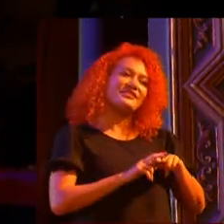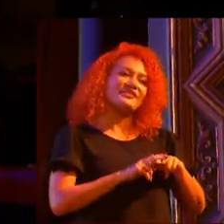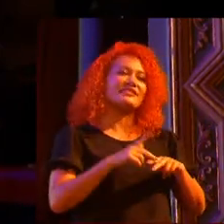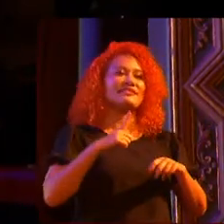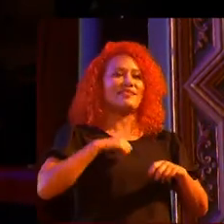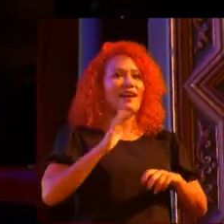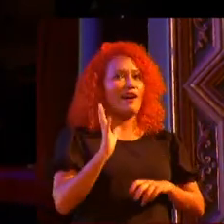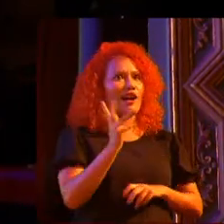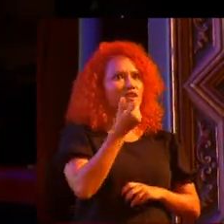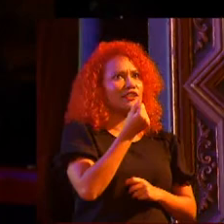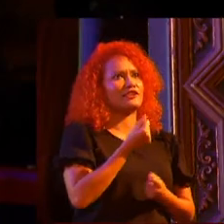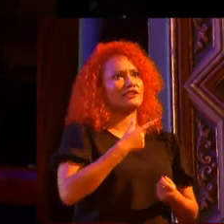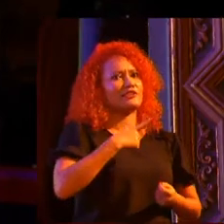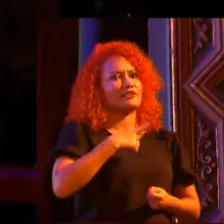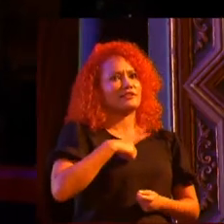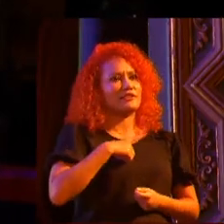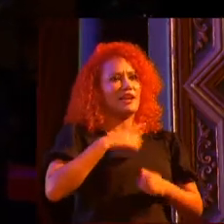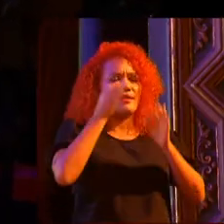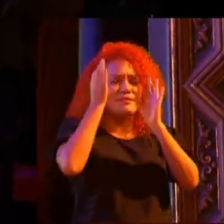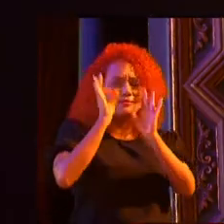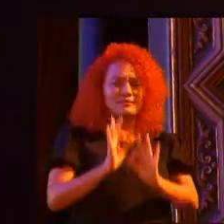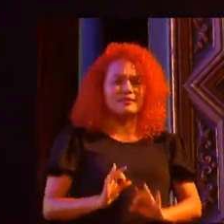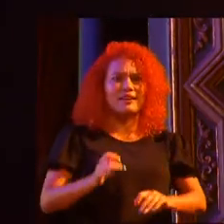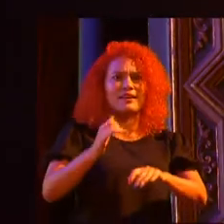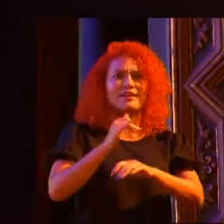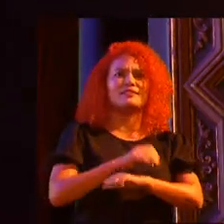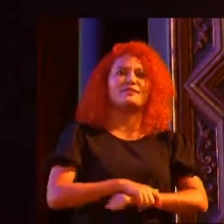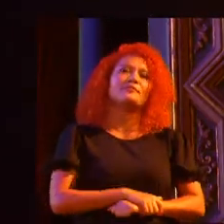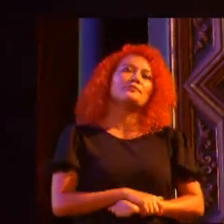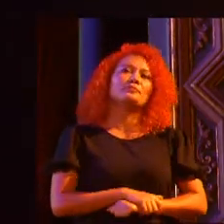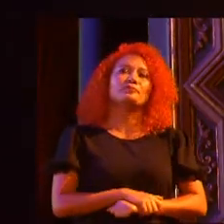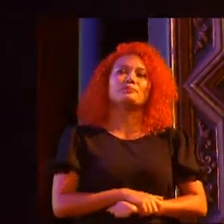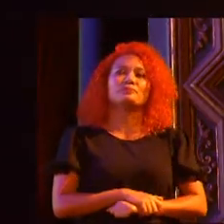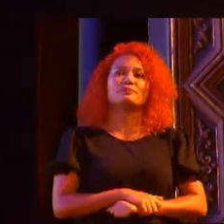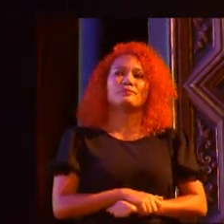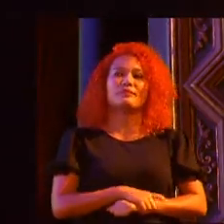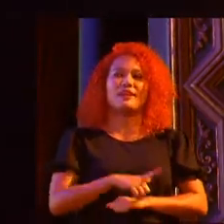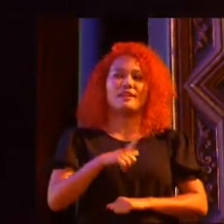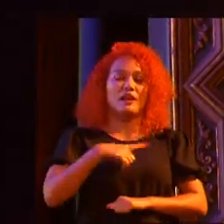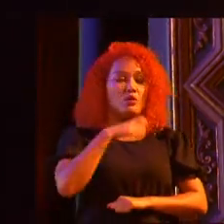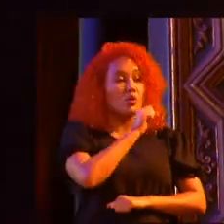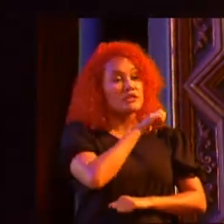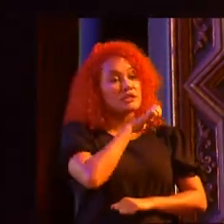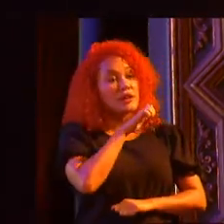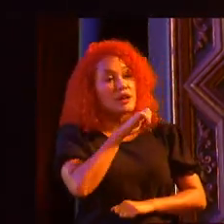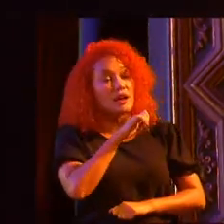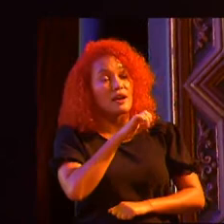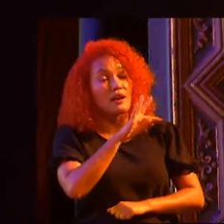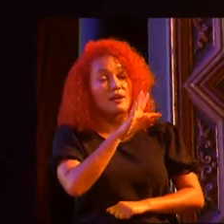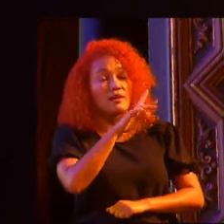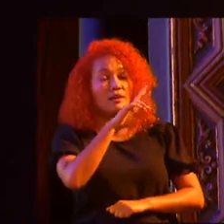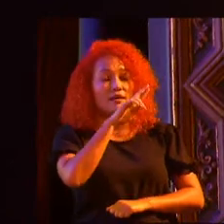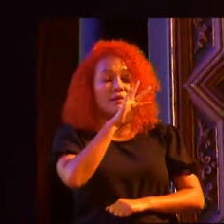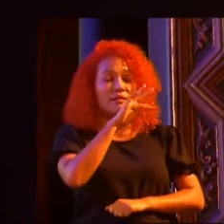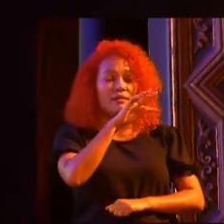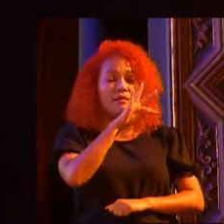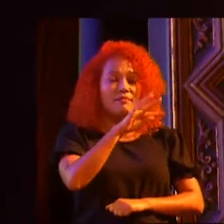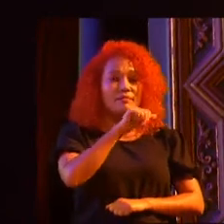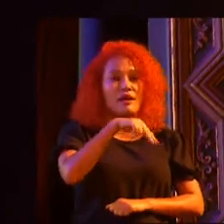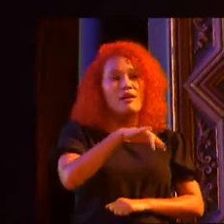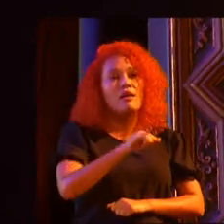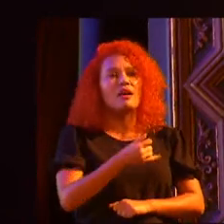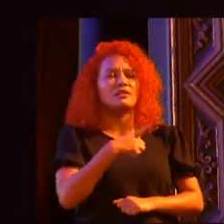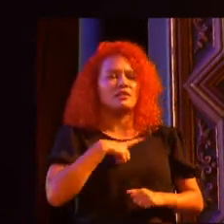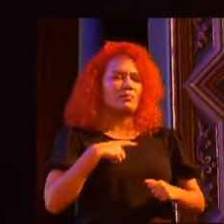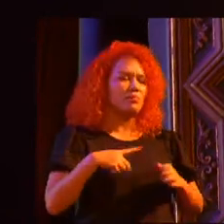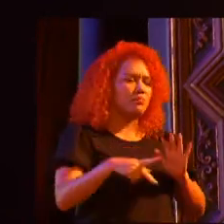acontece com toda a sua plenitude. O sertanejo é um ritmo que tem sua origem em uma raiz de identidade na simplicidade do campo.